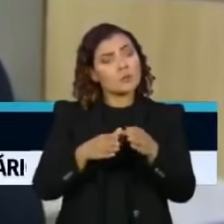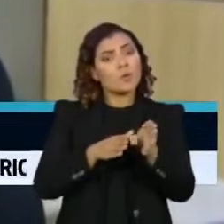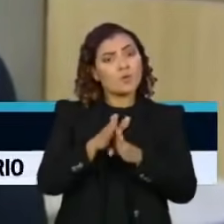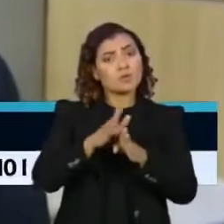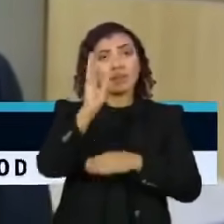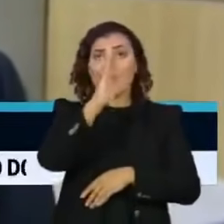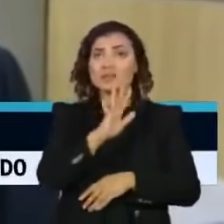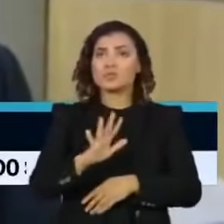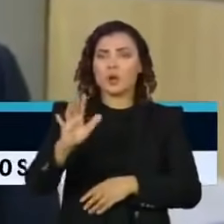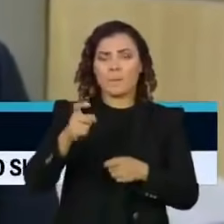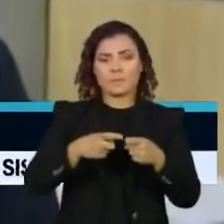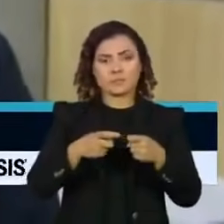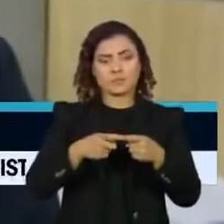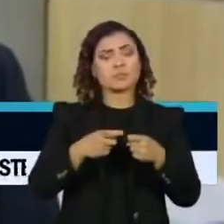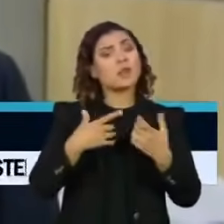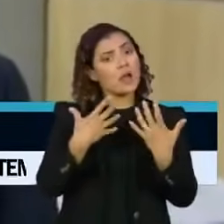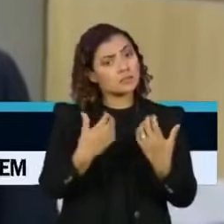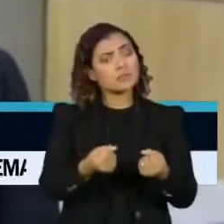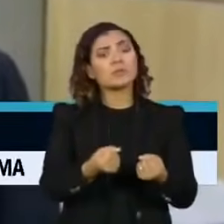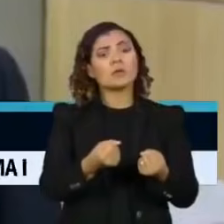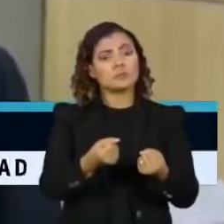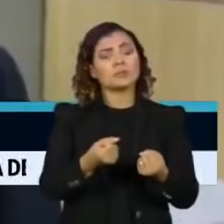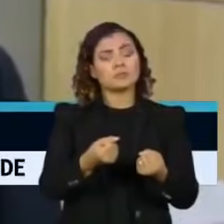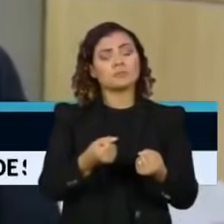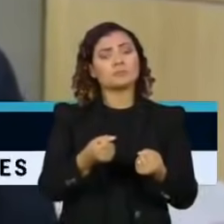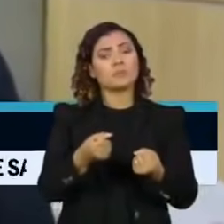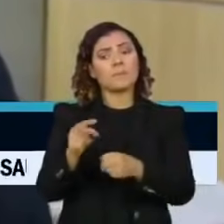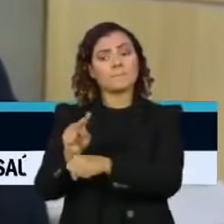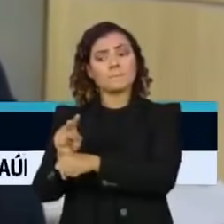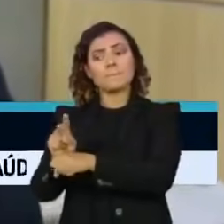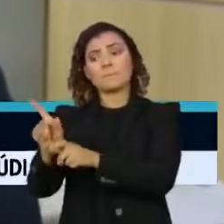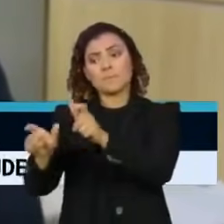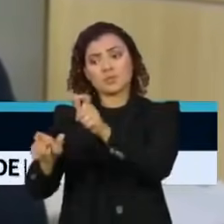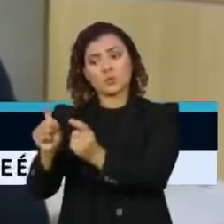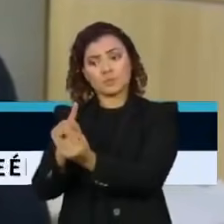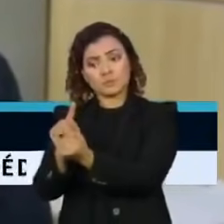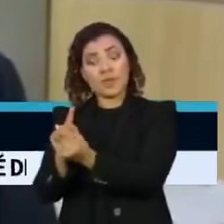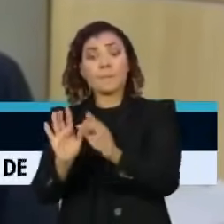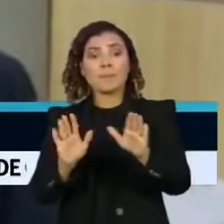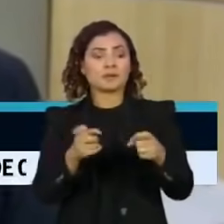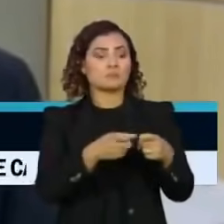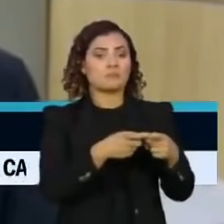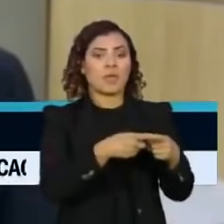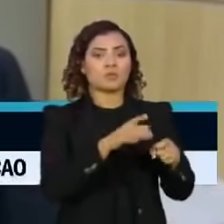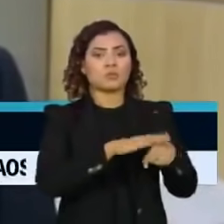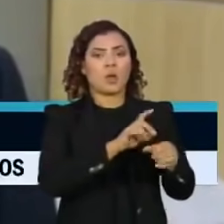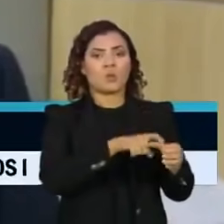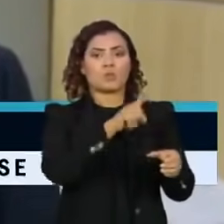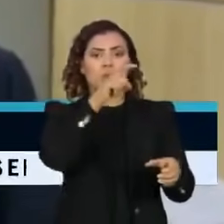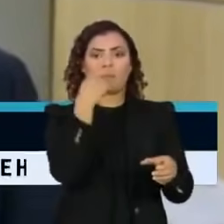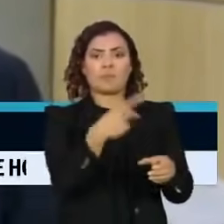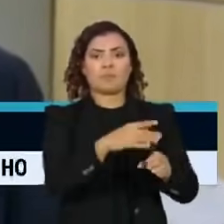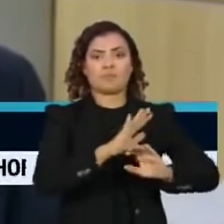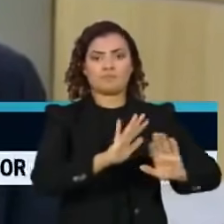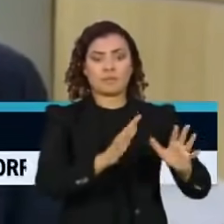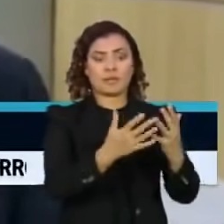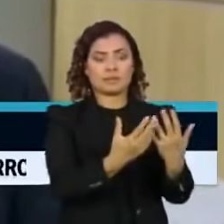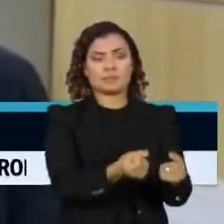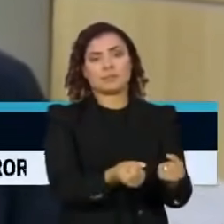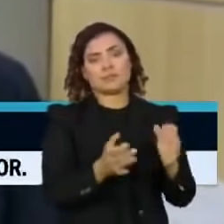defende a segurança dos pacientes mas também defende a autonomia do médico e disse o paciente